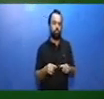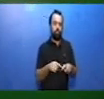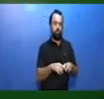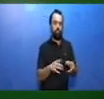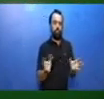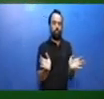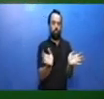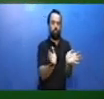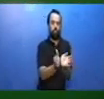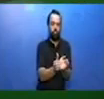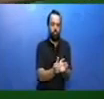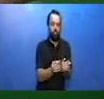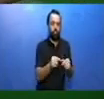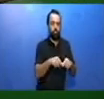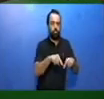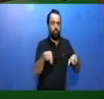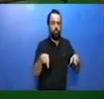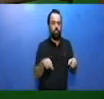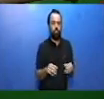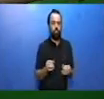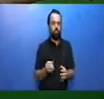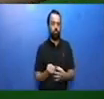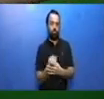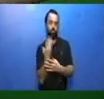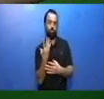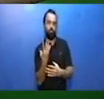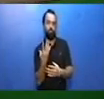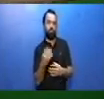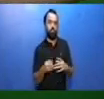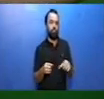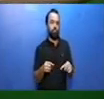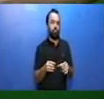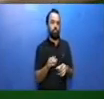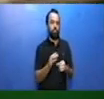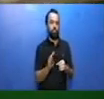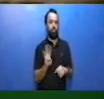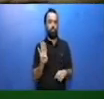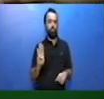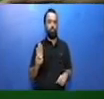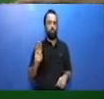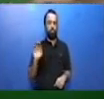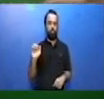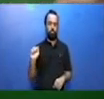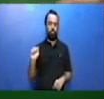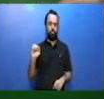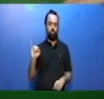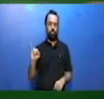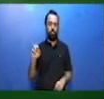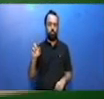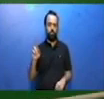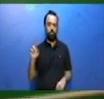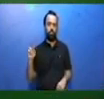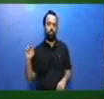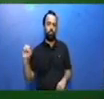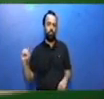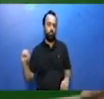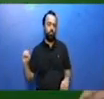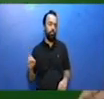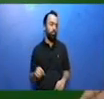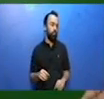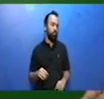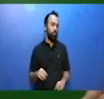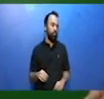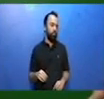de quarteirões formou um bairro Pinheiros, que fica na cidade de São Paulo.